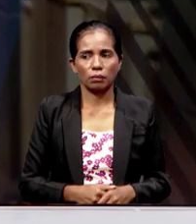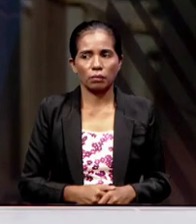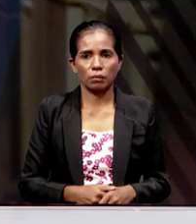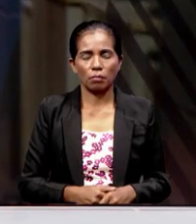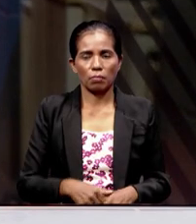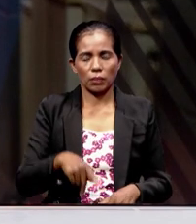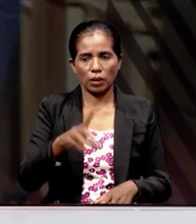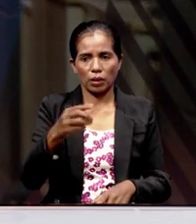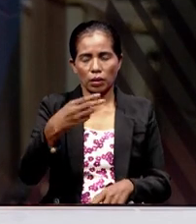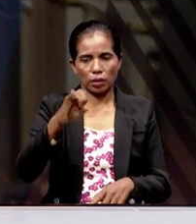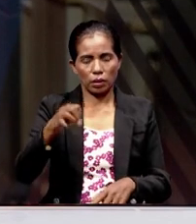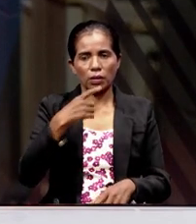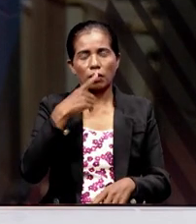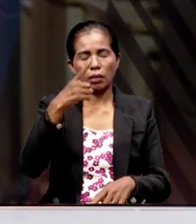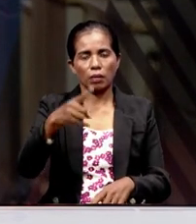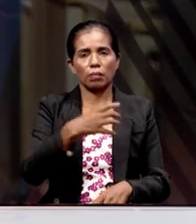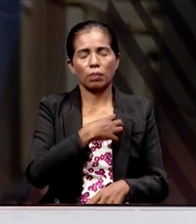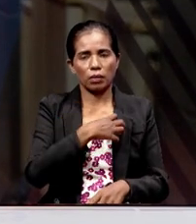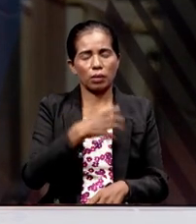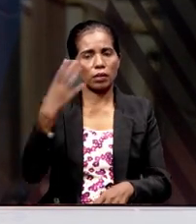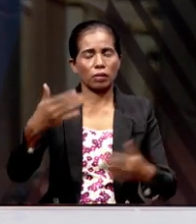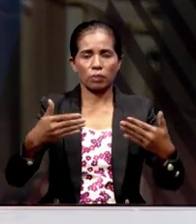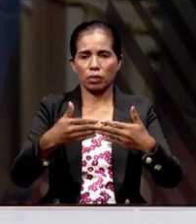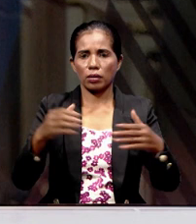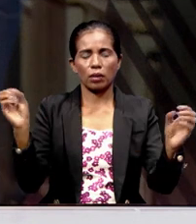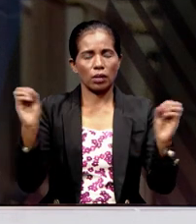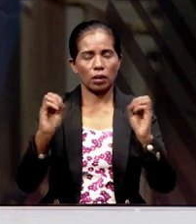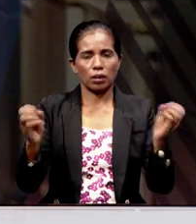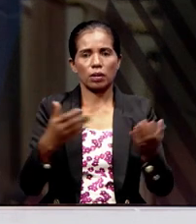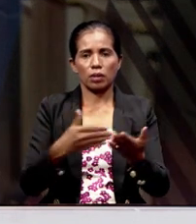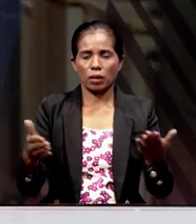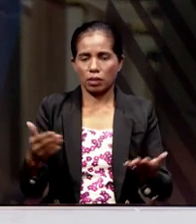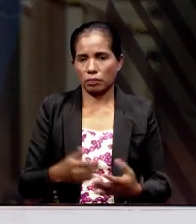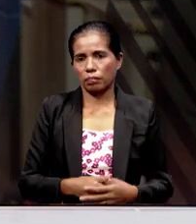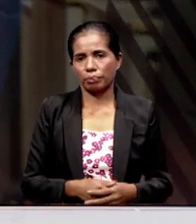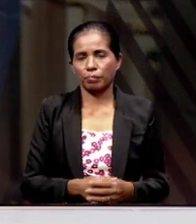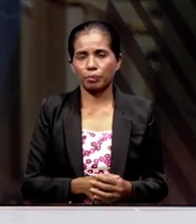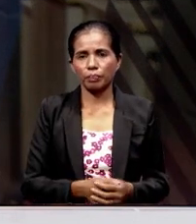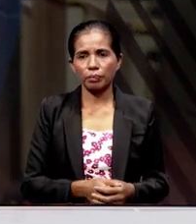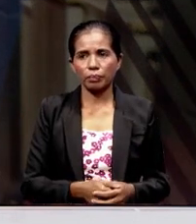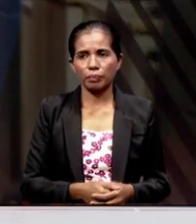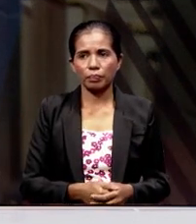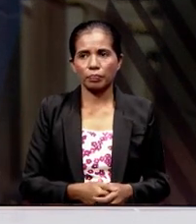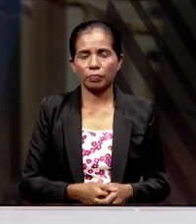pedir que eu te identifique para ter e a fronteira sem menos facilidade.